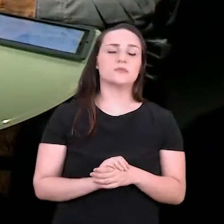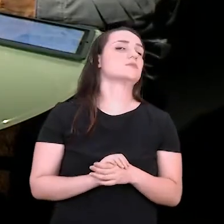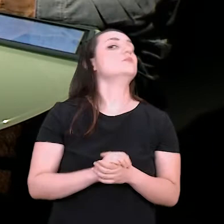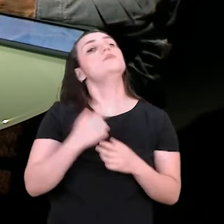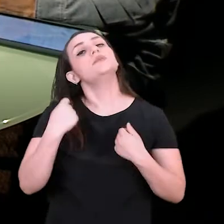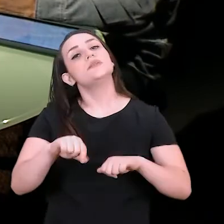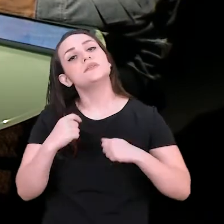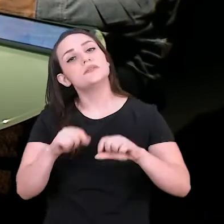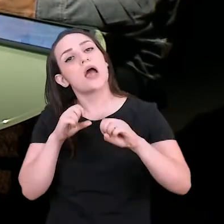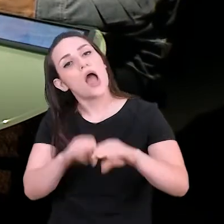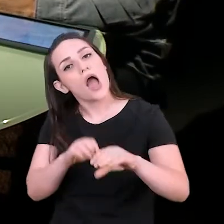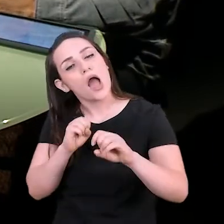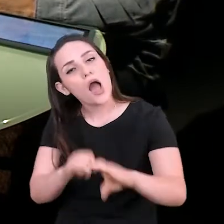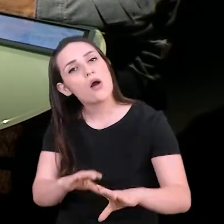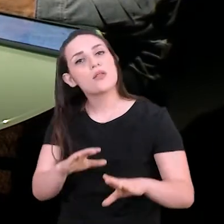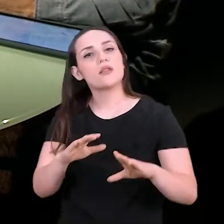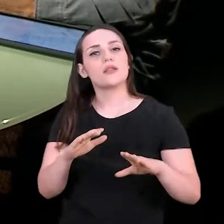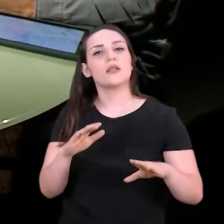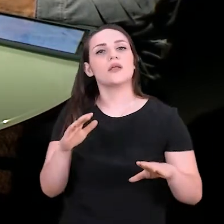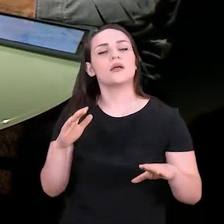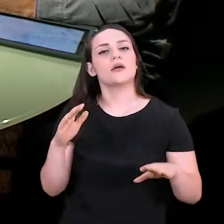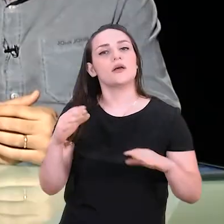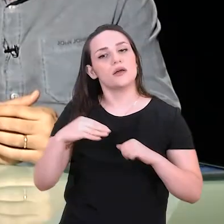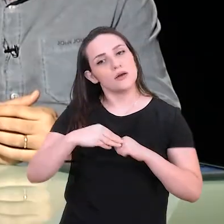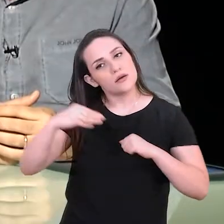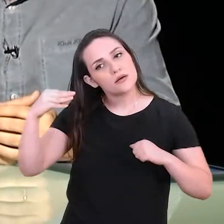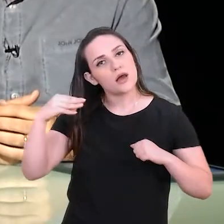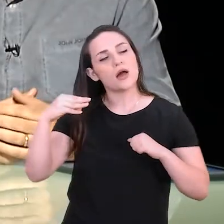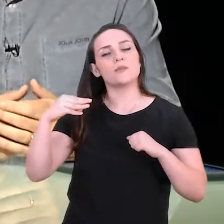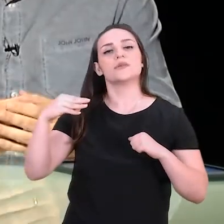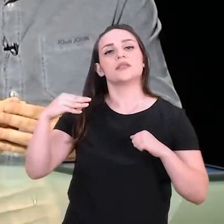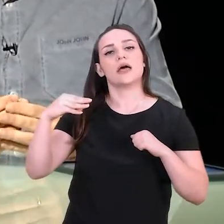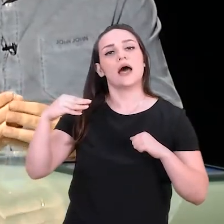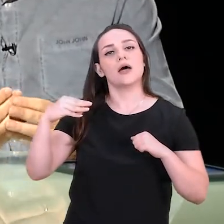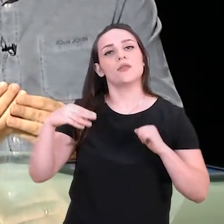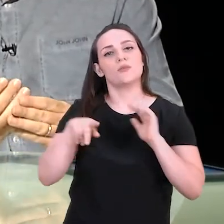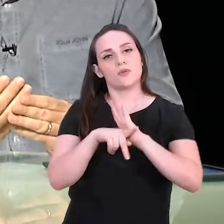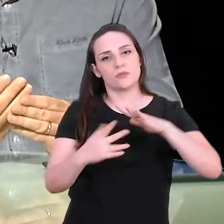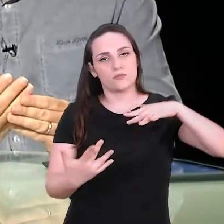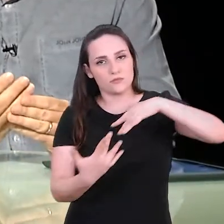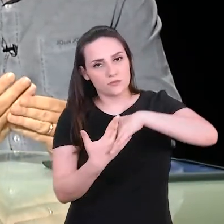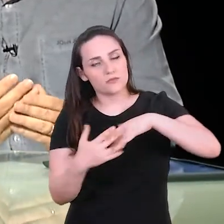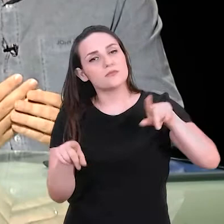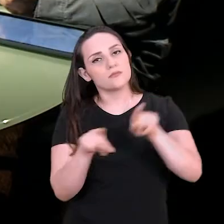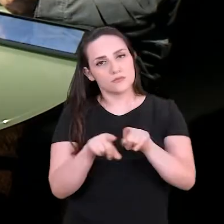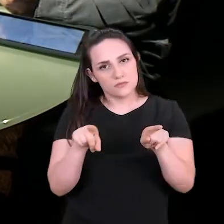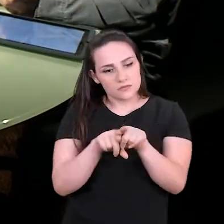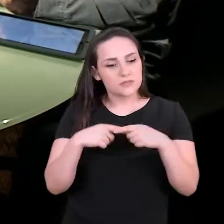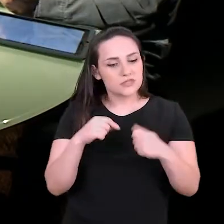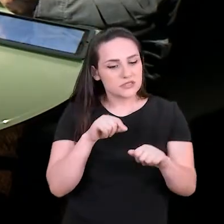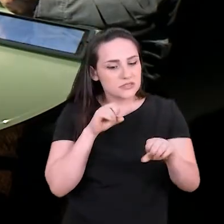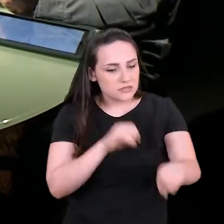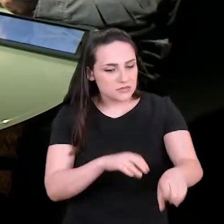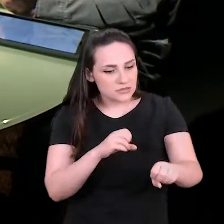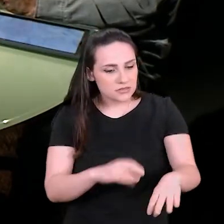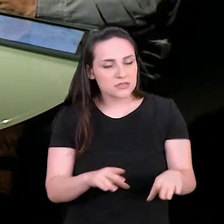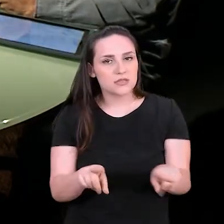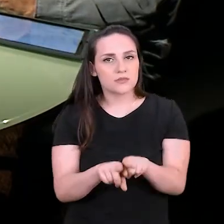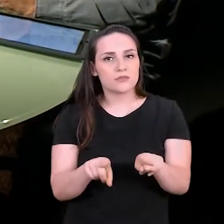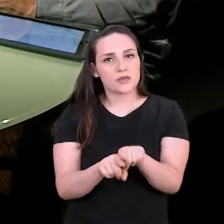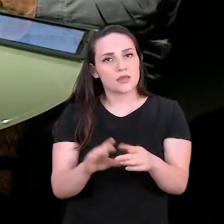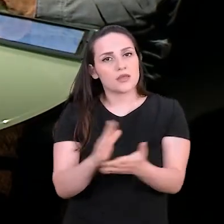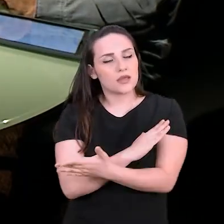oferecimento de disciplinas no programa de mestrado da UFMS, há também contato com os alunos da